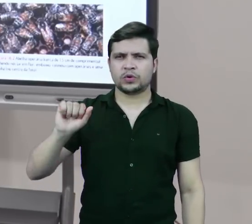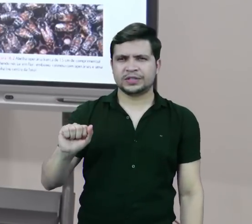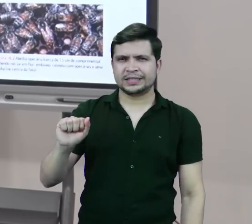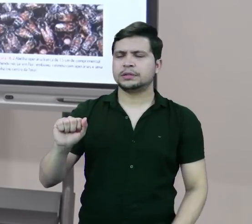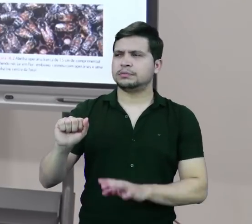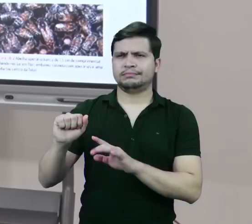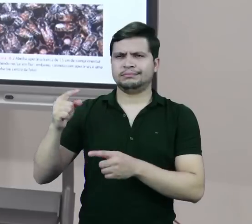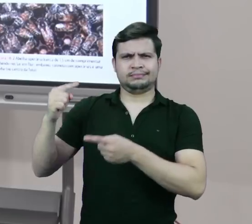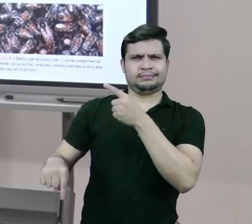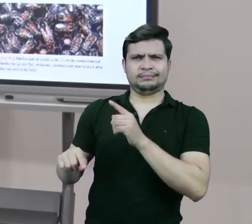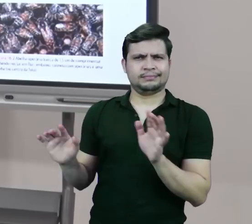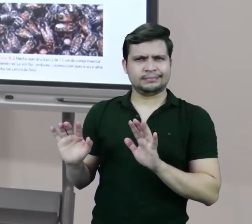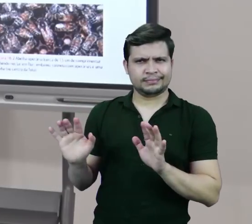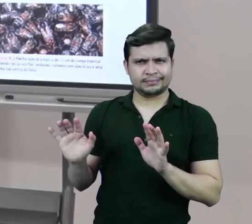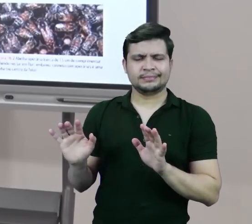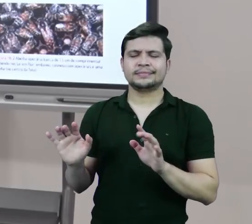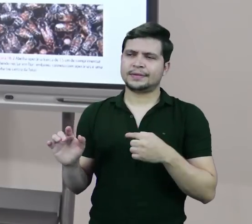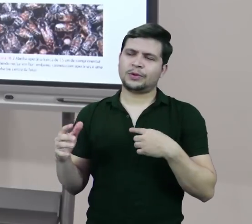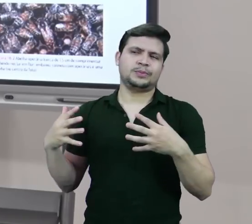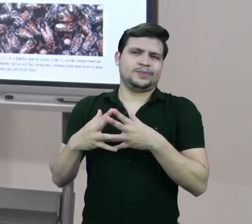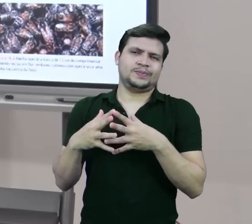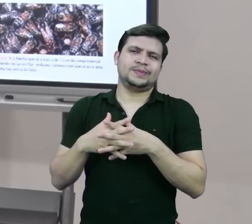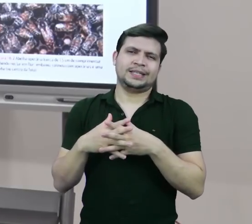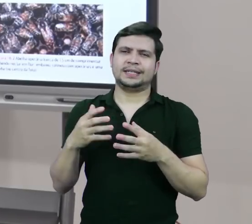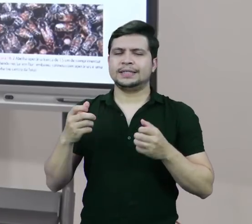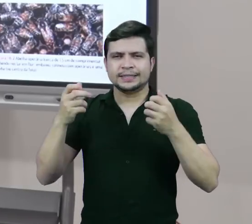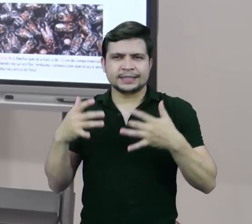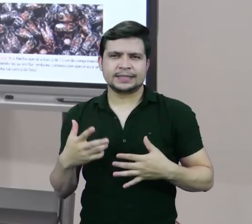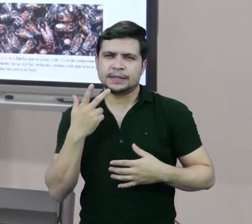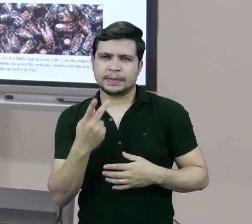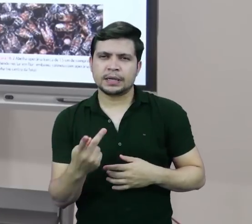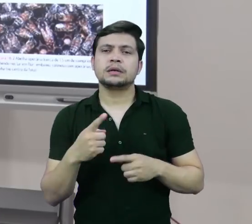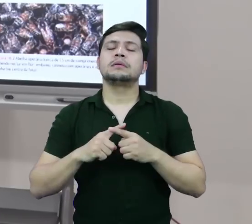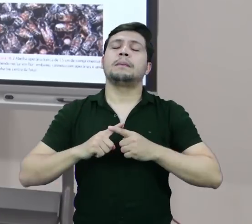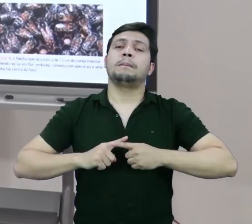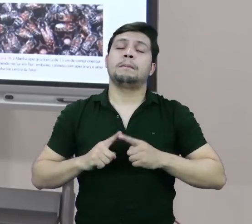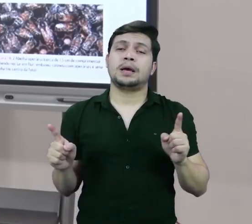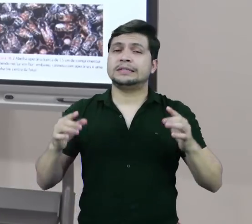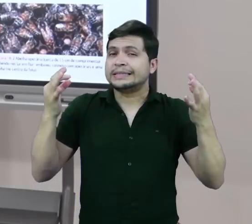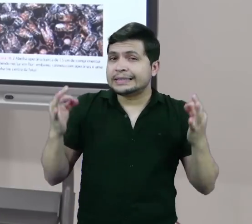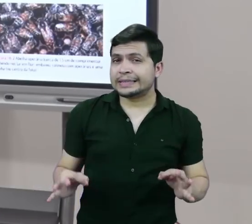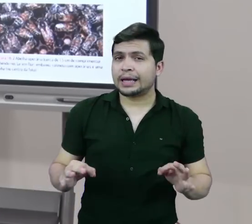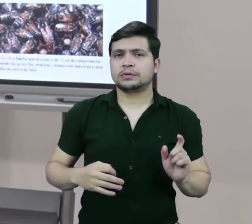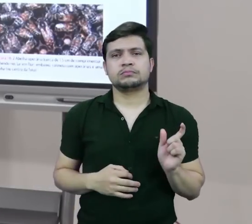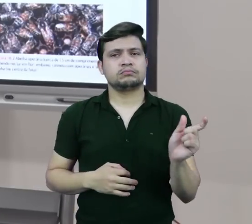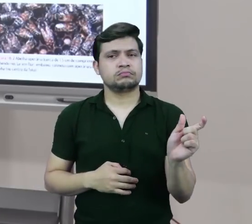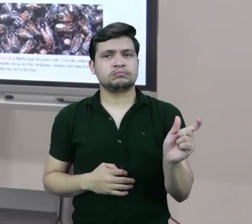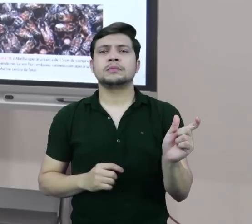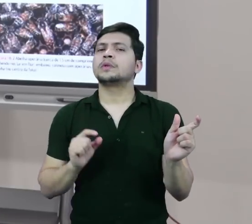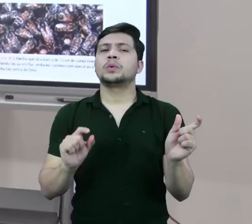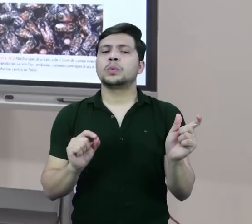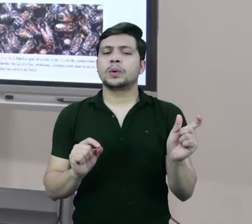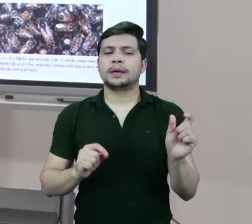realmente é sociedade, tá? Até eu me enganei aqui na fala, mas é porque comumente, pelo senso comum, né, a gente